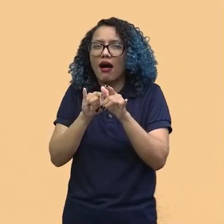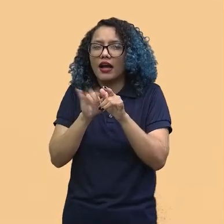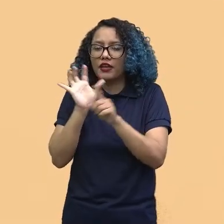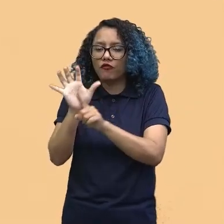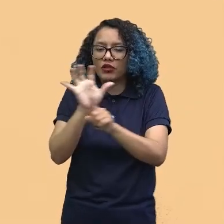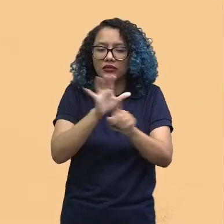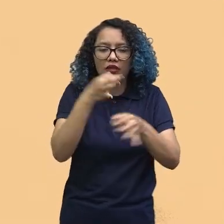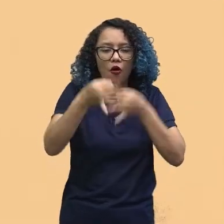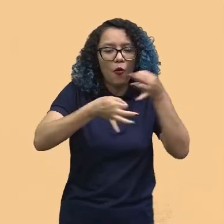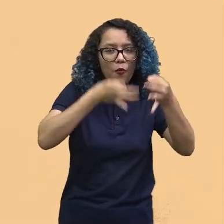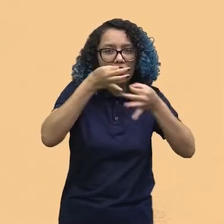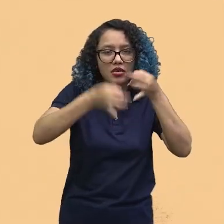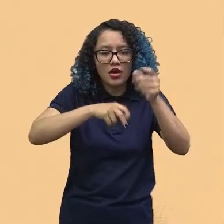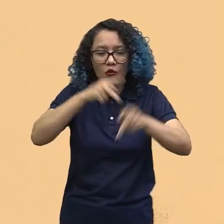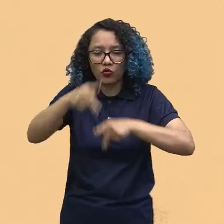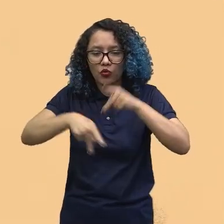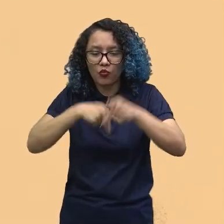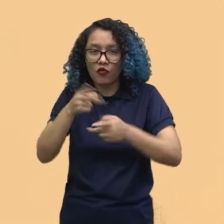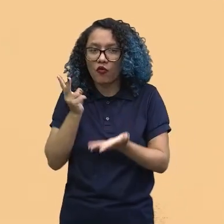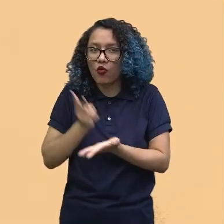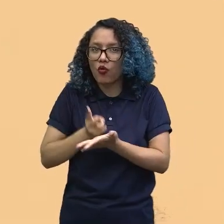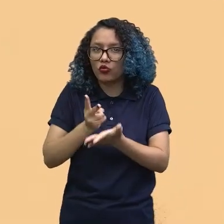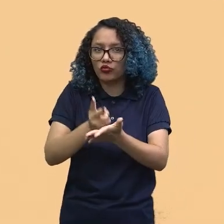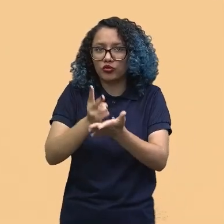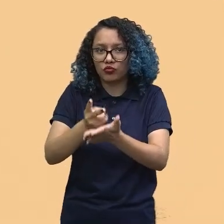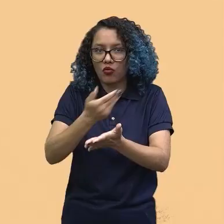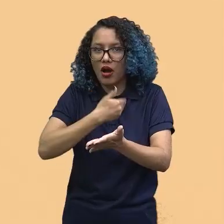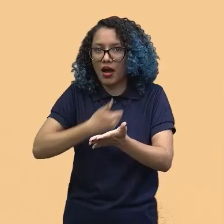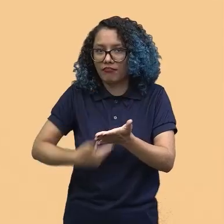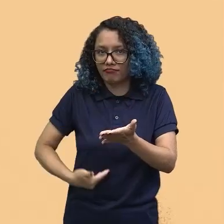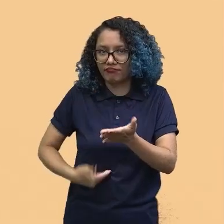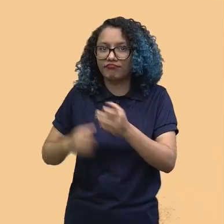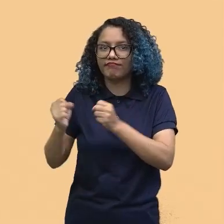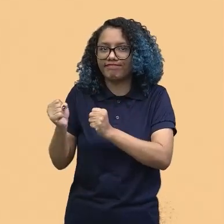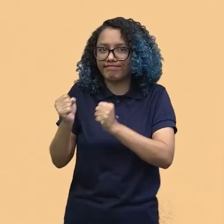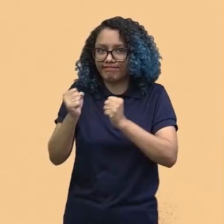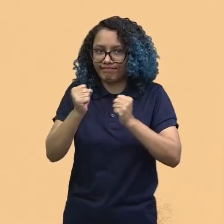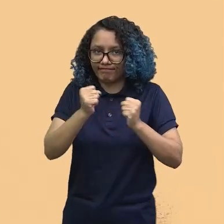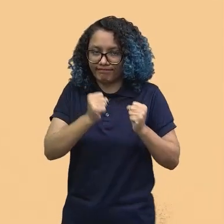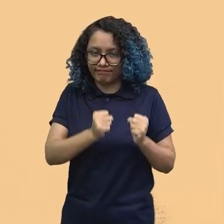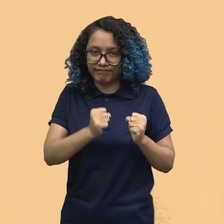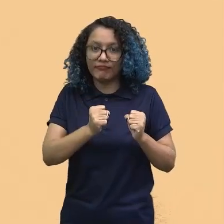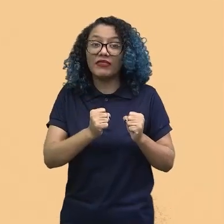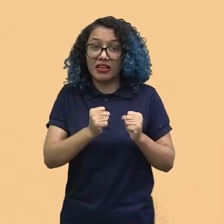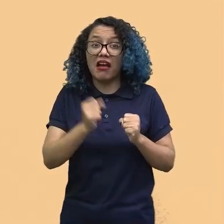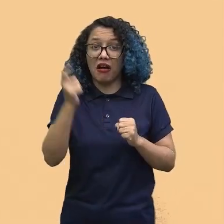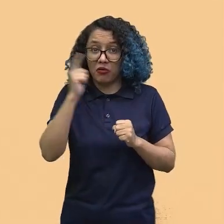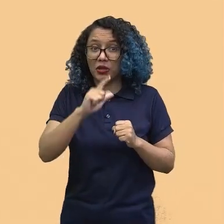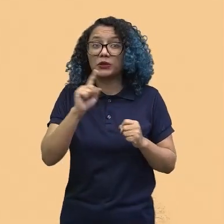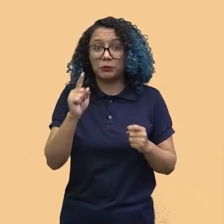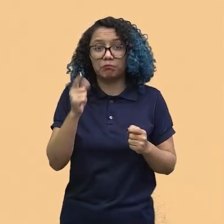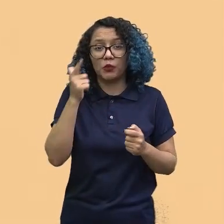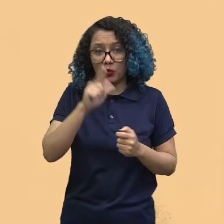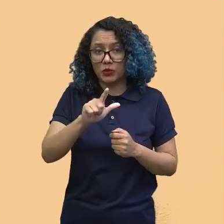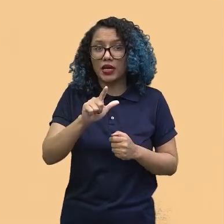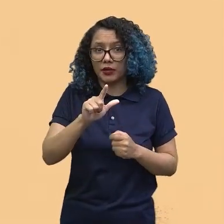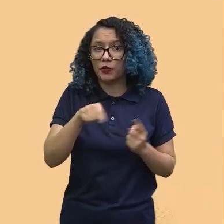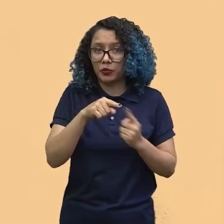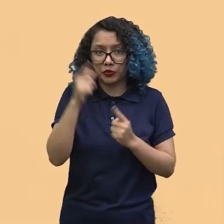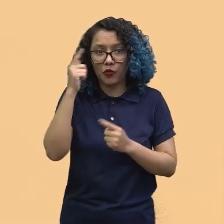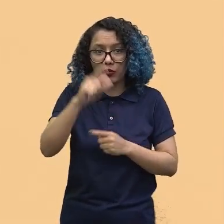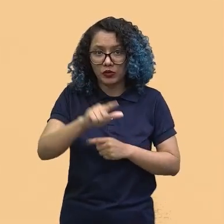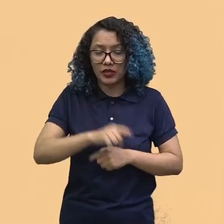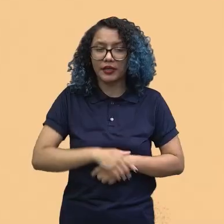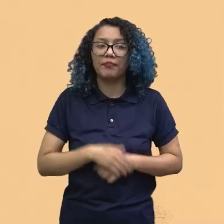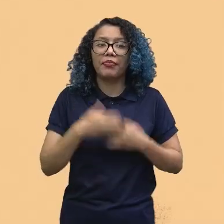do Brasil para se manter no poder. E isso realmente dá certo, tá? Então, a